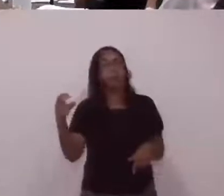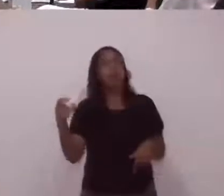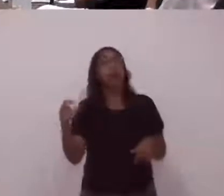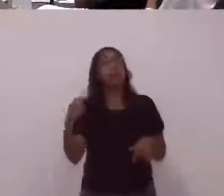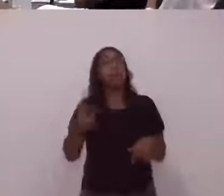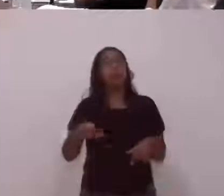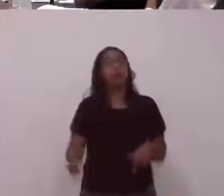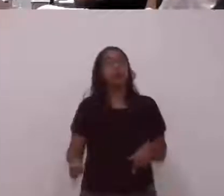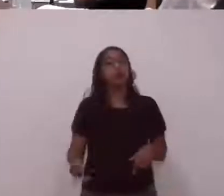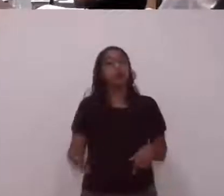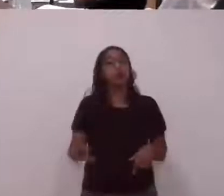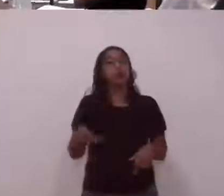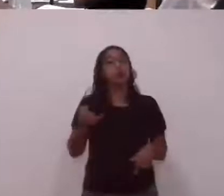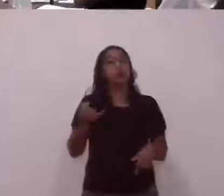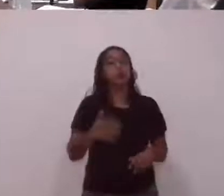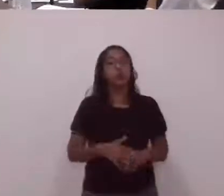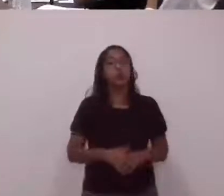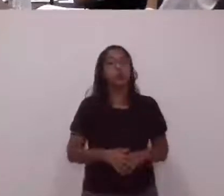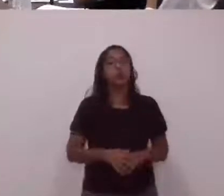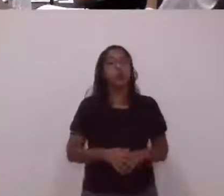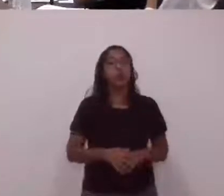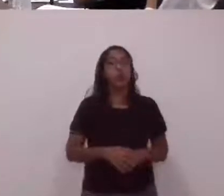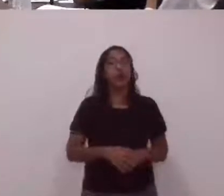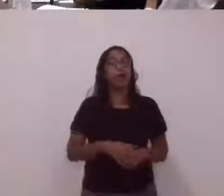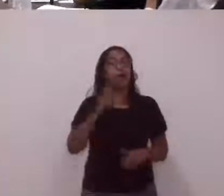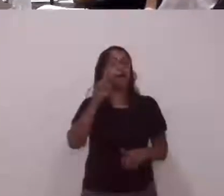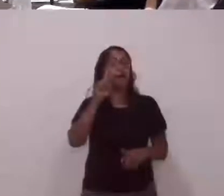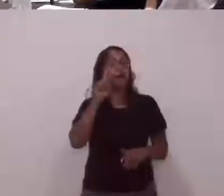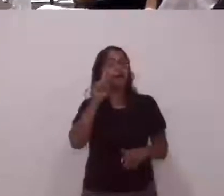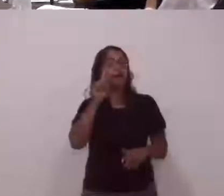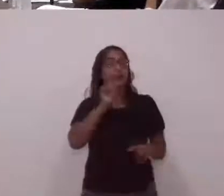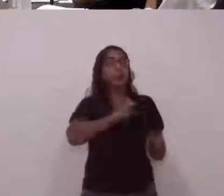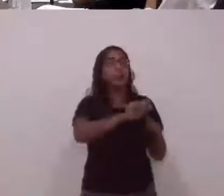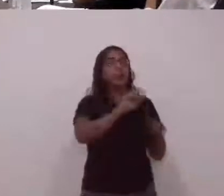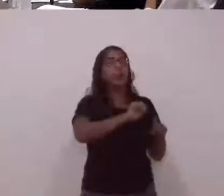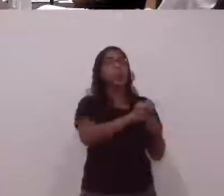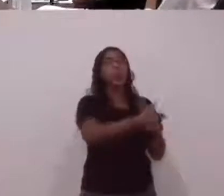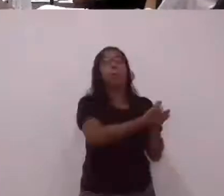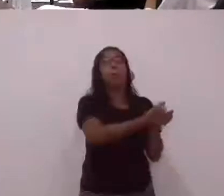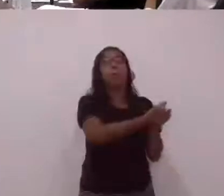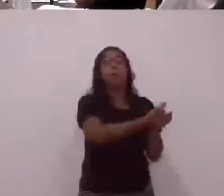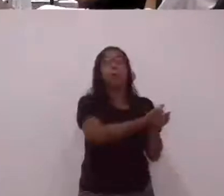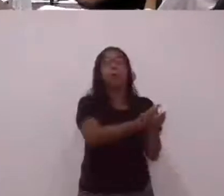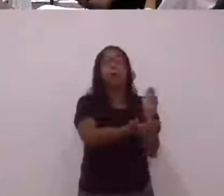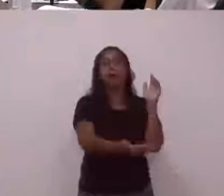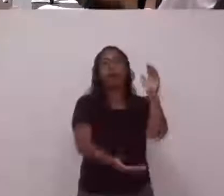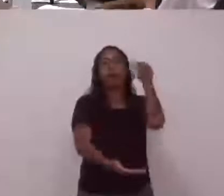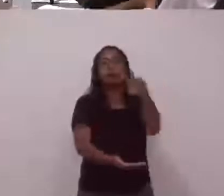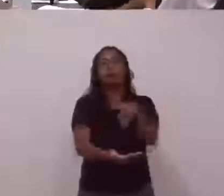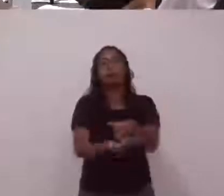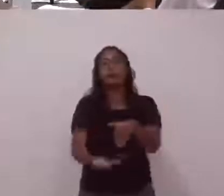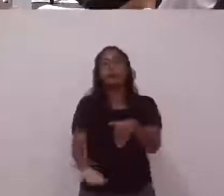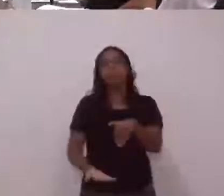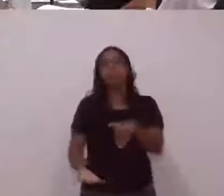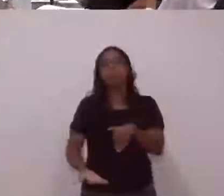monetária, desde a data de cada desembolso em valores a serem apurados em liquidação.